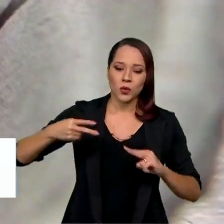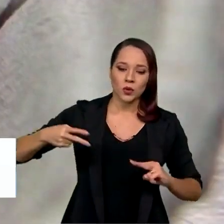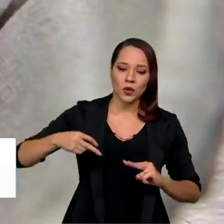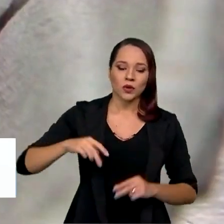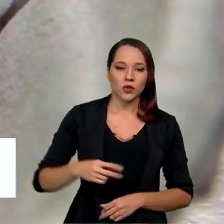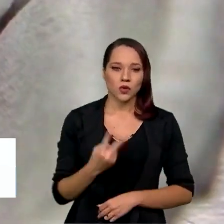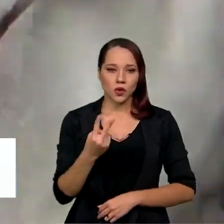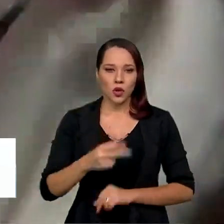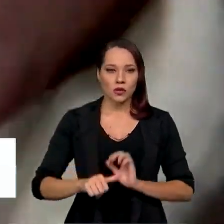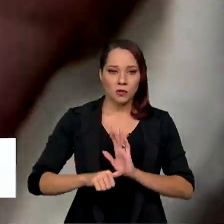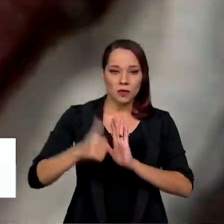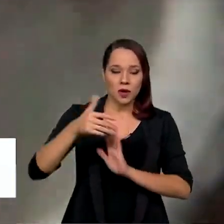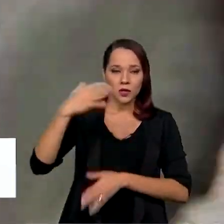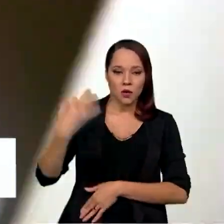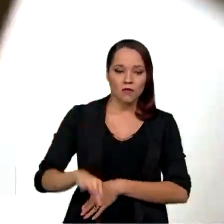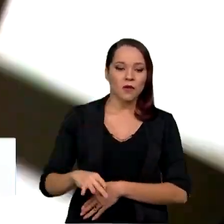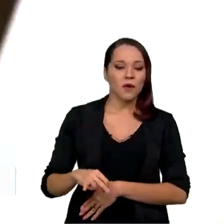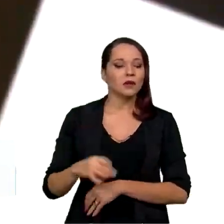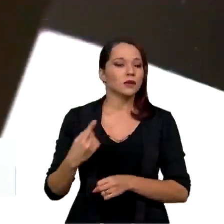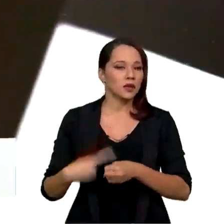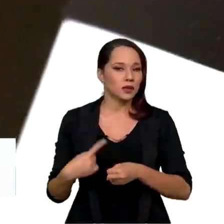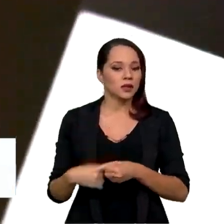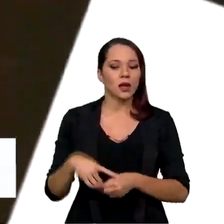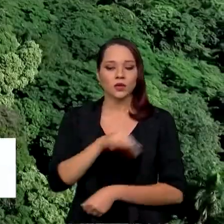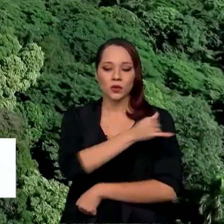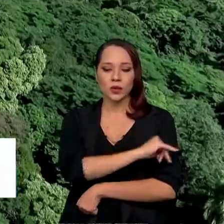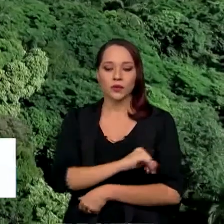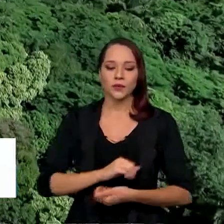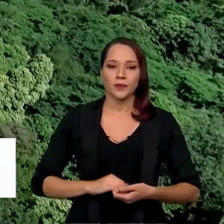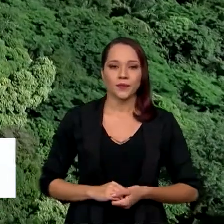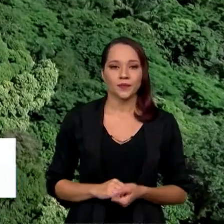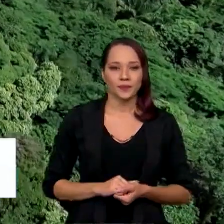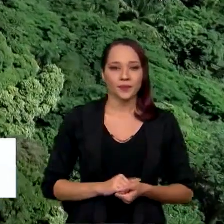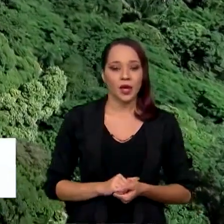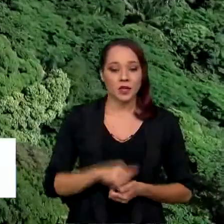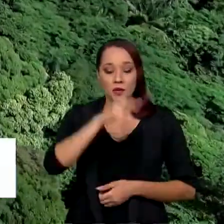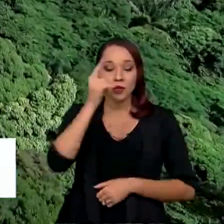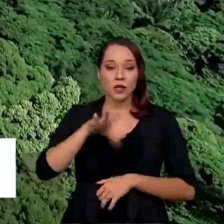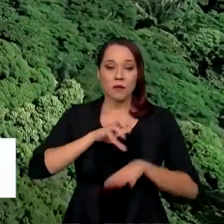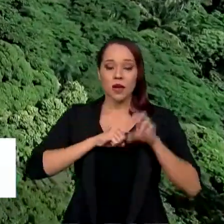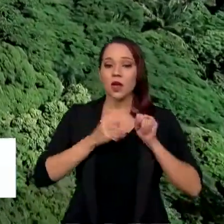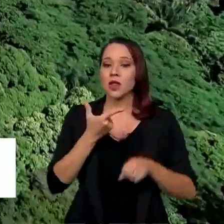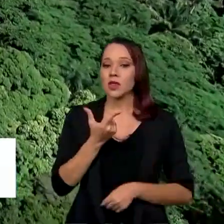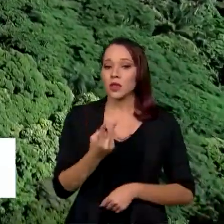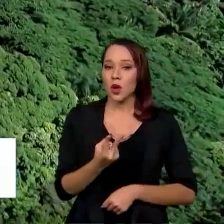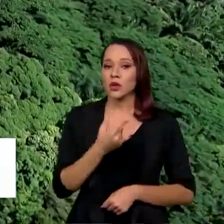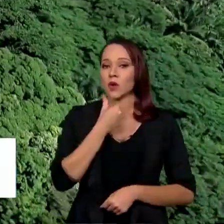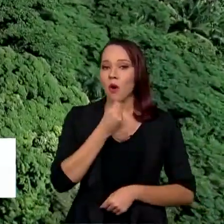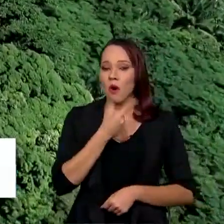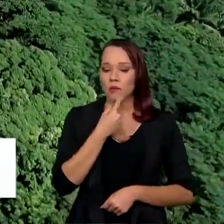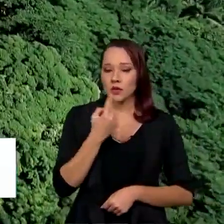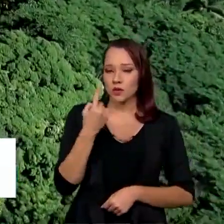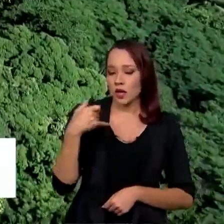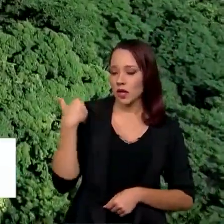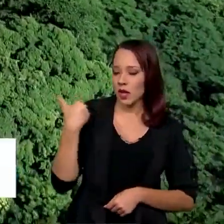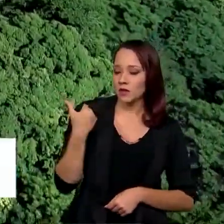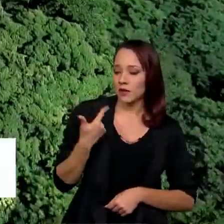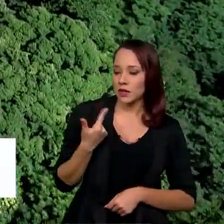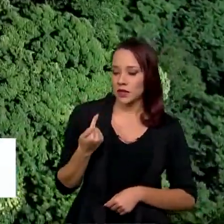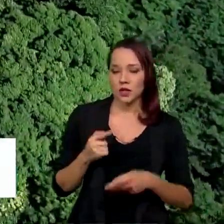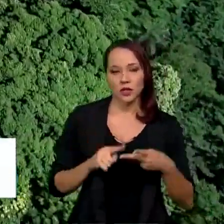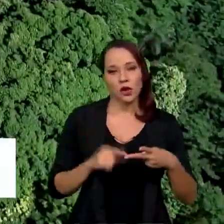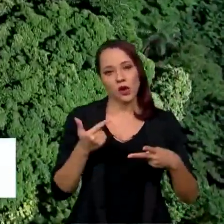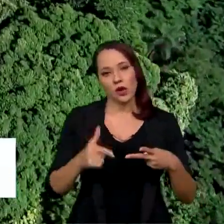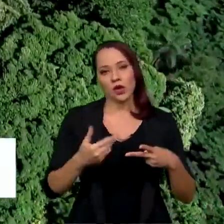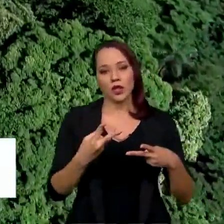os 2 primeiros casos confirmados na cidade do Rio de Janeiro. Os infectados são 2 homens, um com 27 anos e outro com